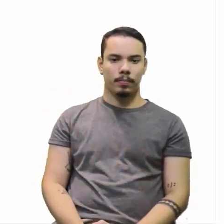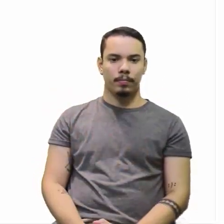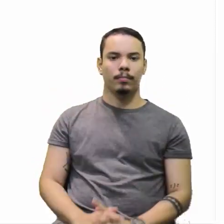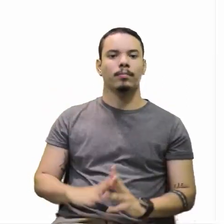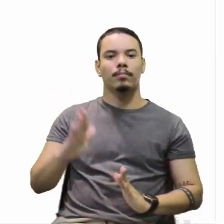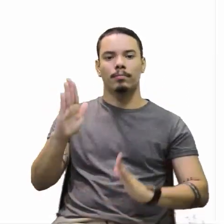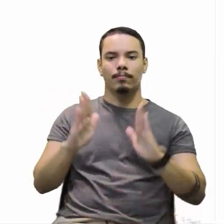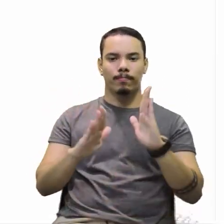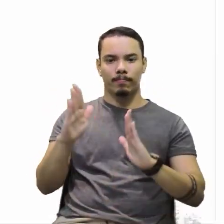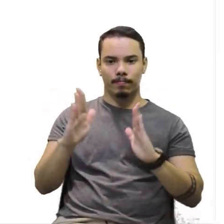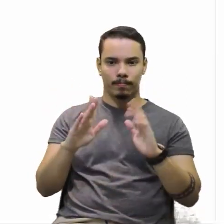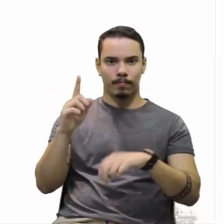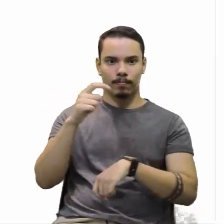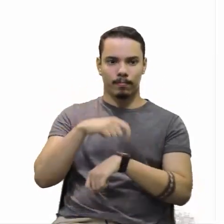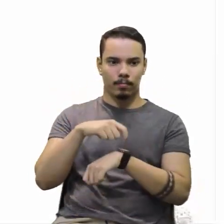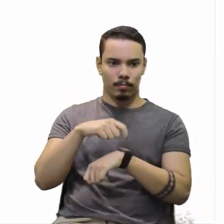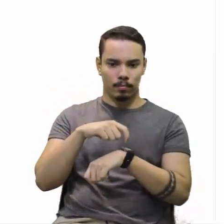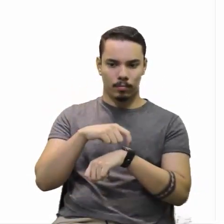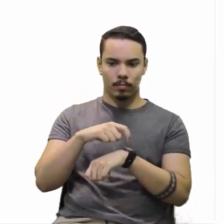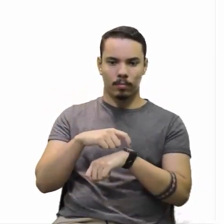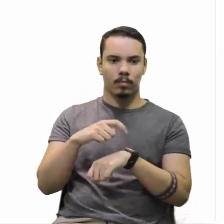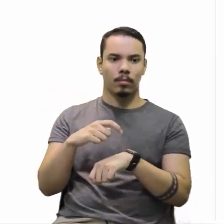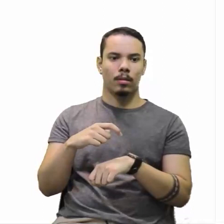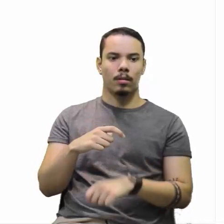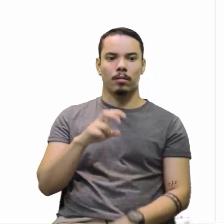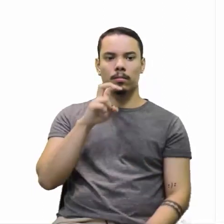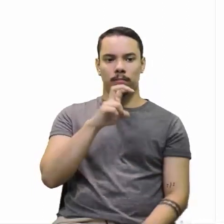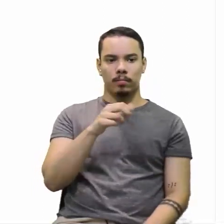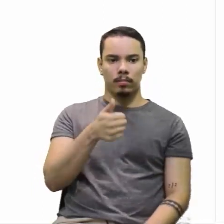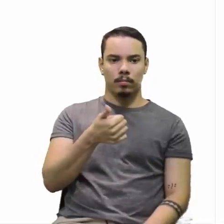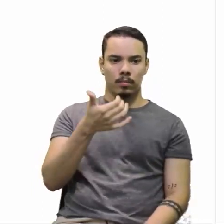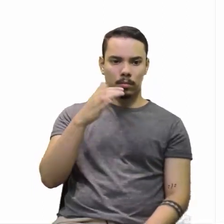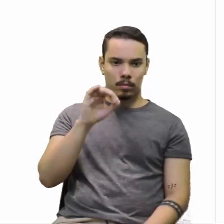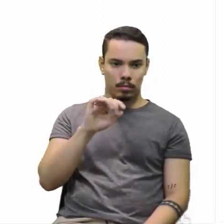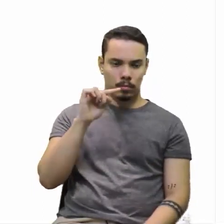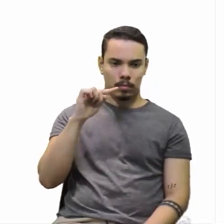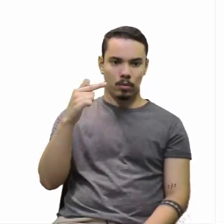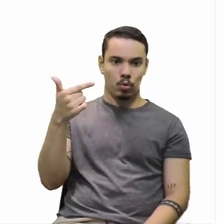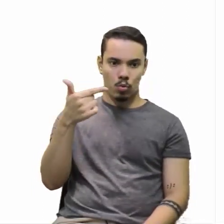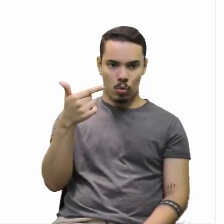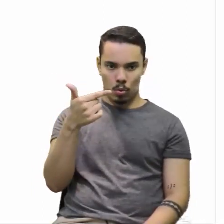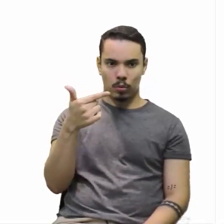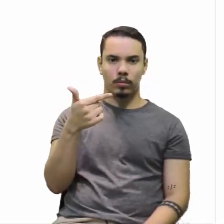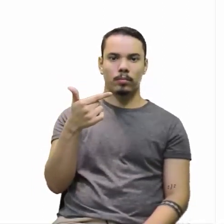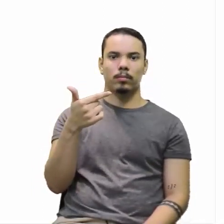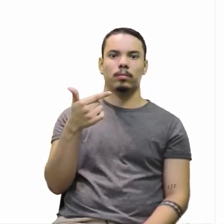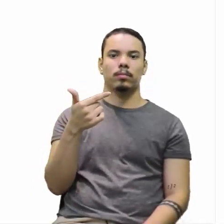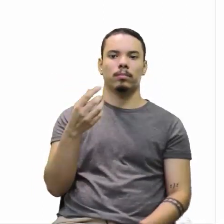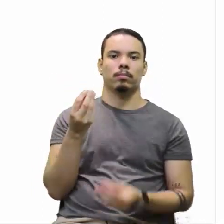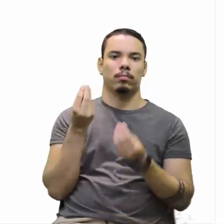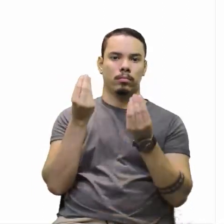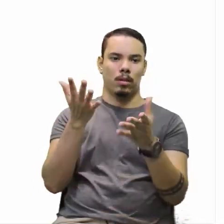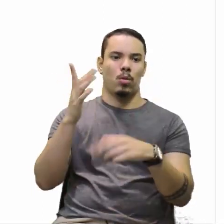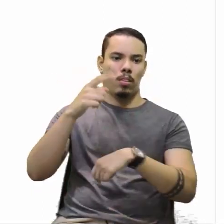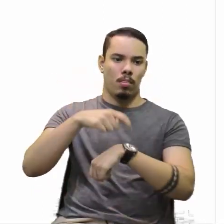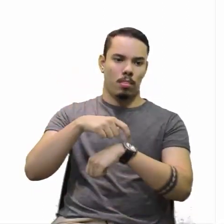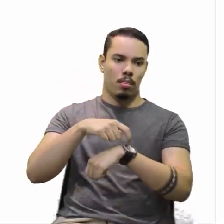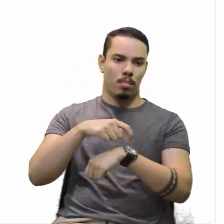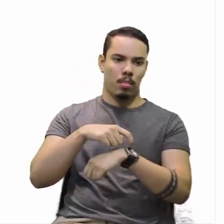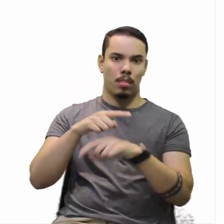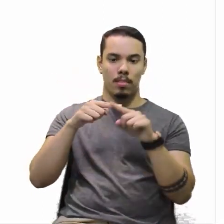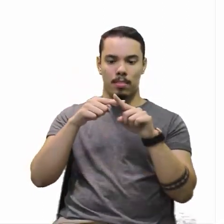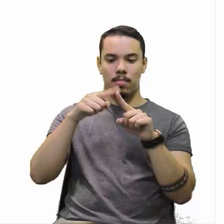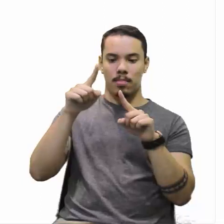Durante o intervalo de tempo de duração igual a 5 vezes 10 a menos 2 segundos, já deu o tempo para vocês, ΔT,